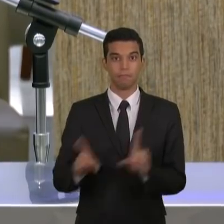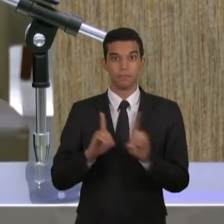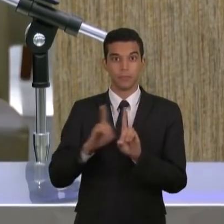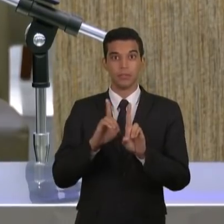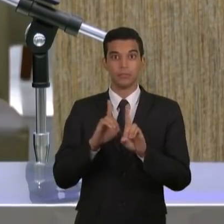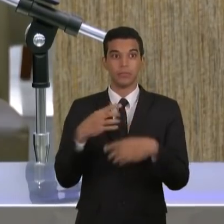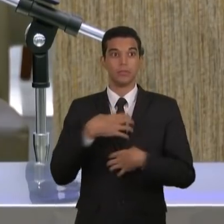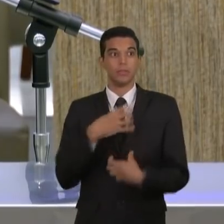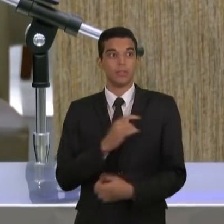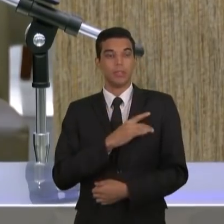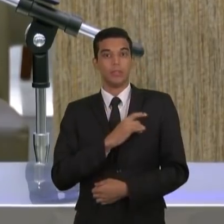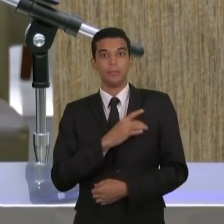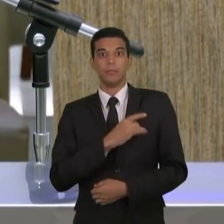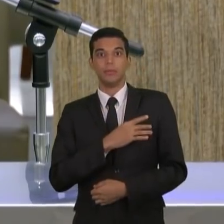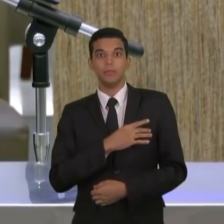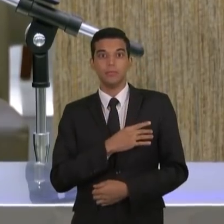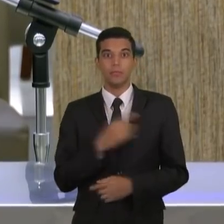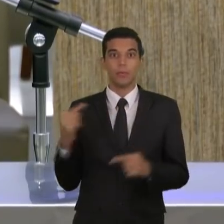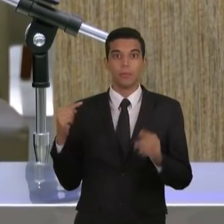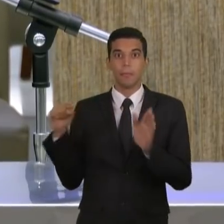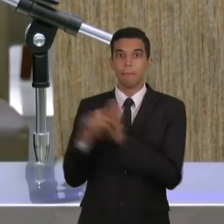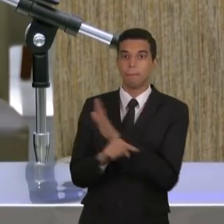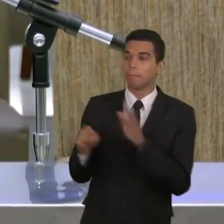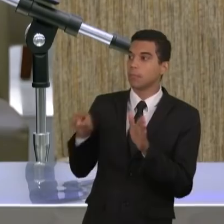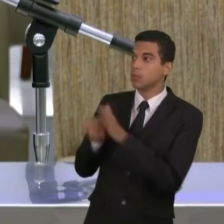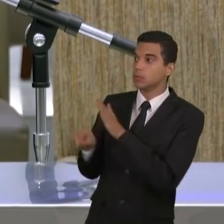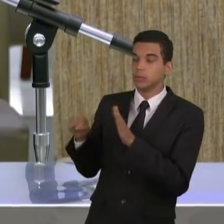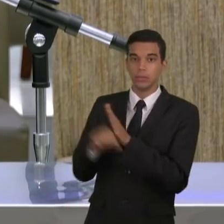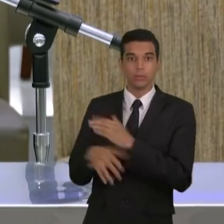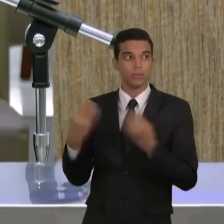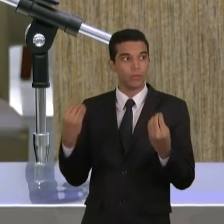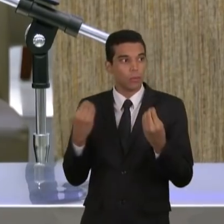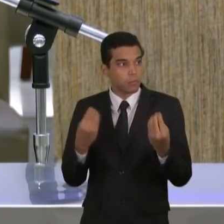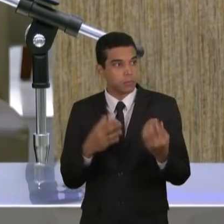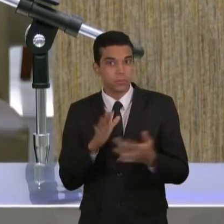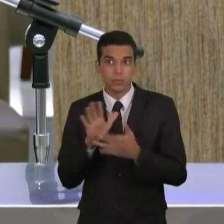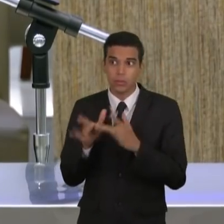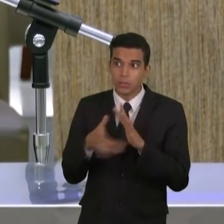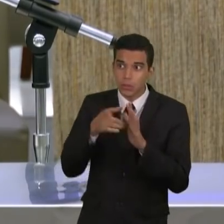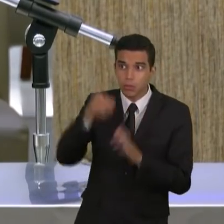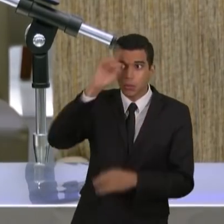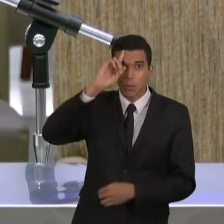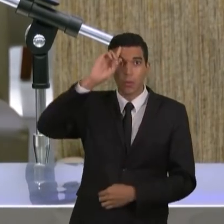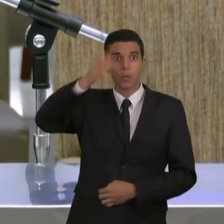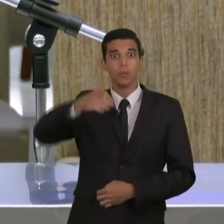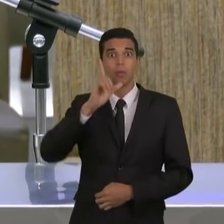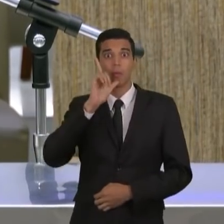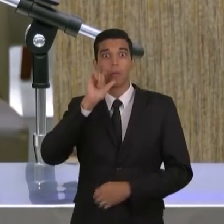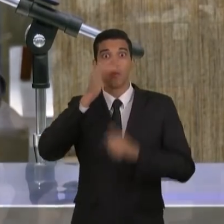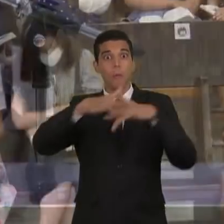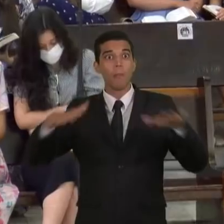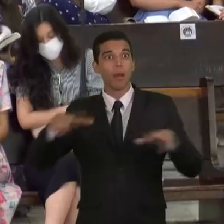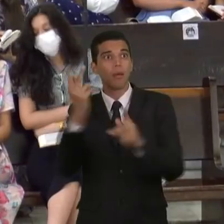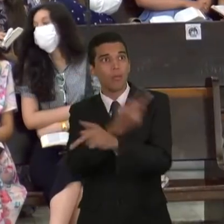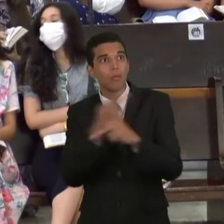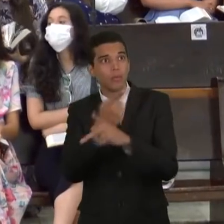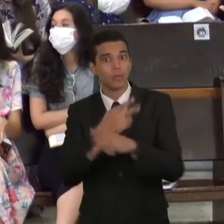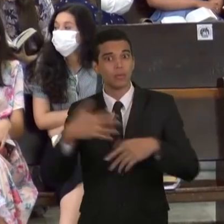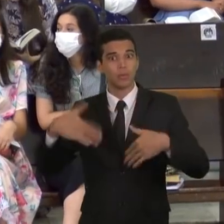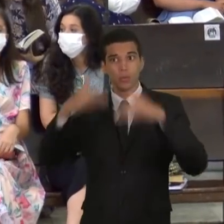que até o vento eo mar lhe obedecem diga Amém esta noite Olhe para cá por favor